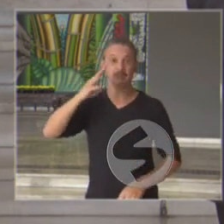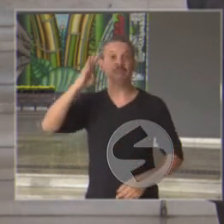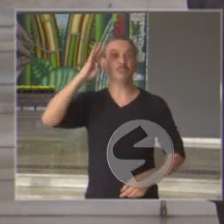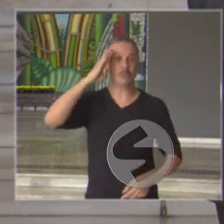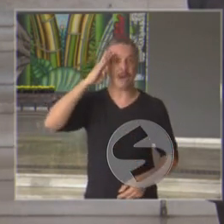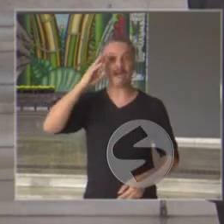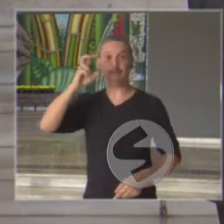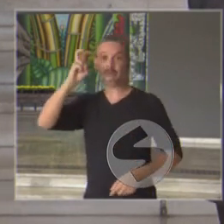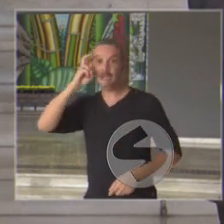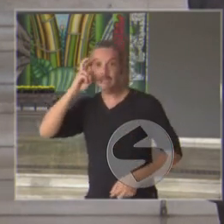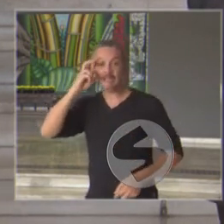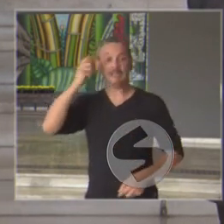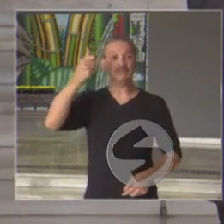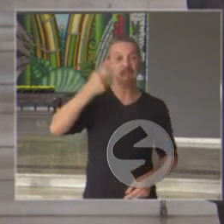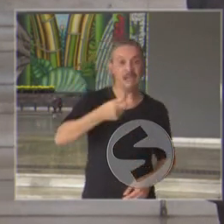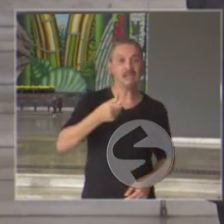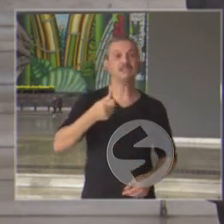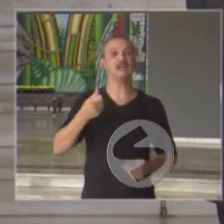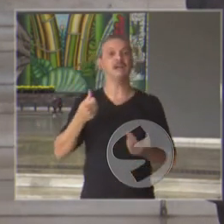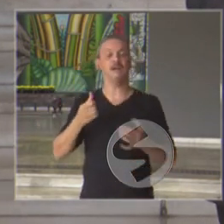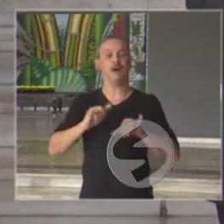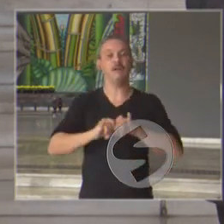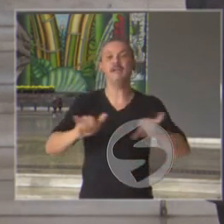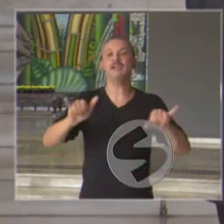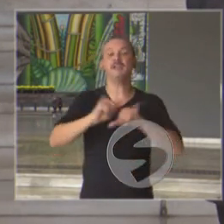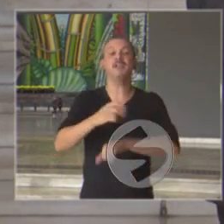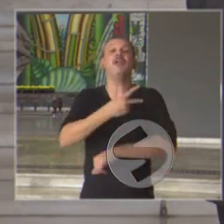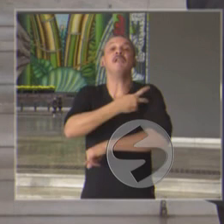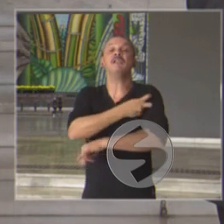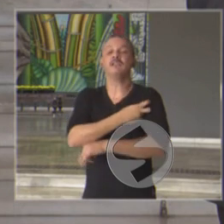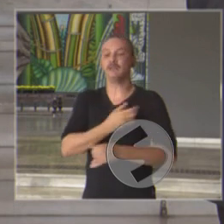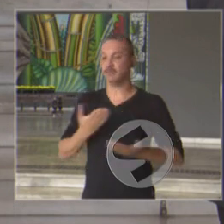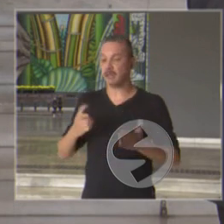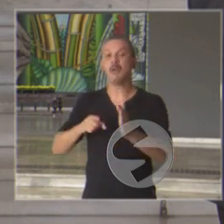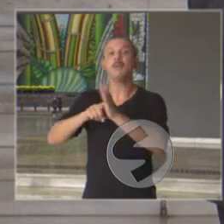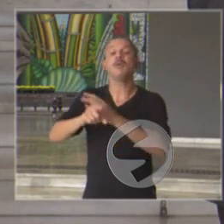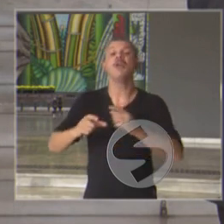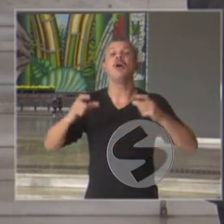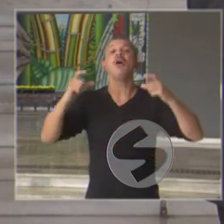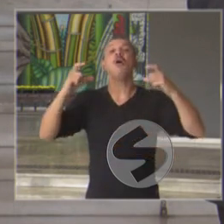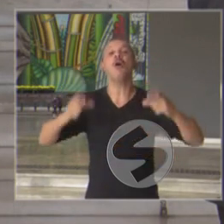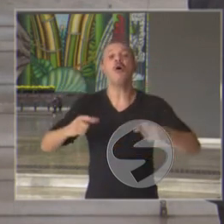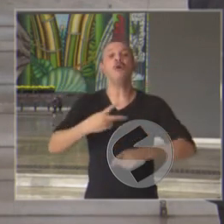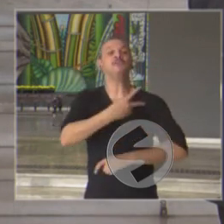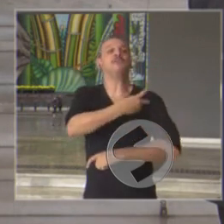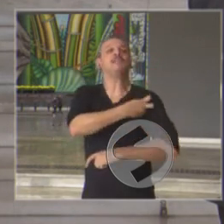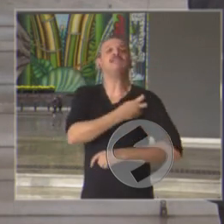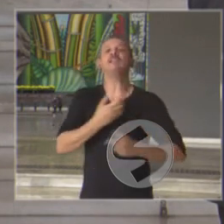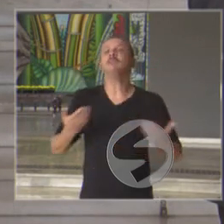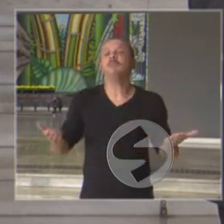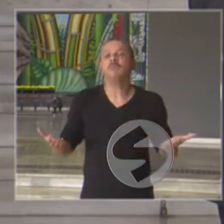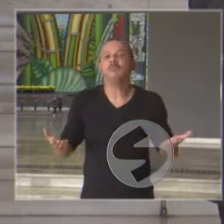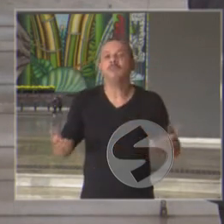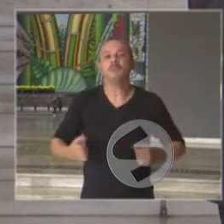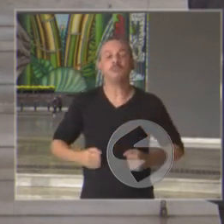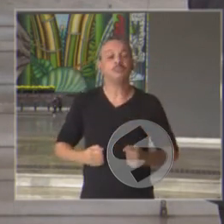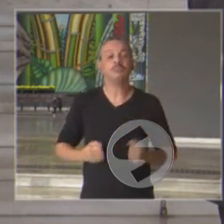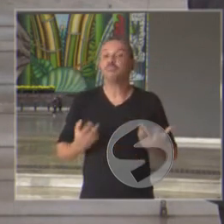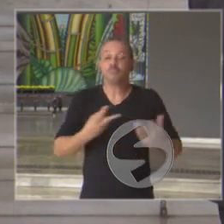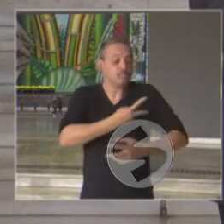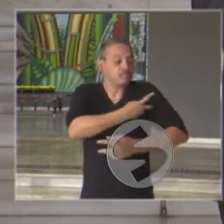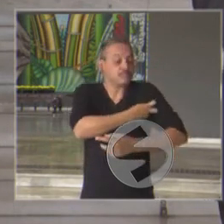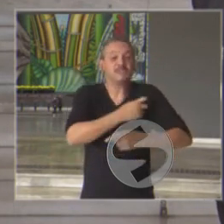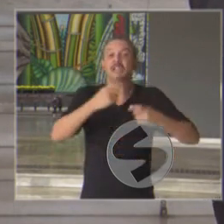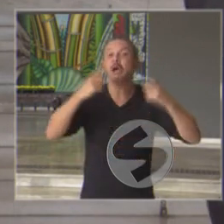depois na quarta, depois na quinta, depois na sexta. E aí eu pergunto, onde estão as outras vacinas? Onde